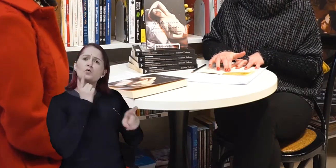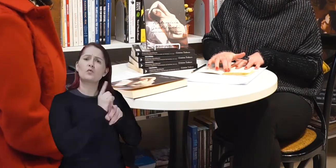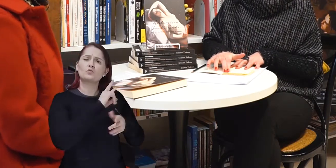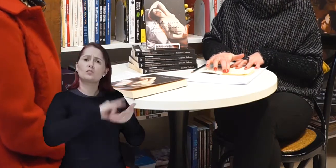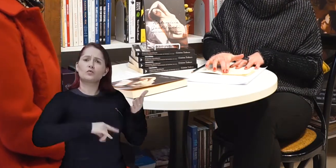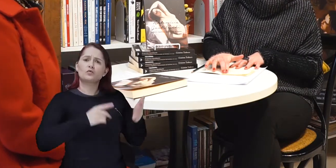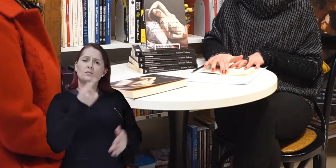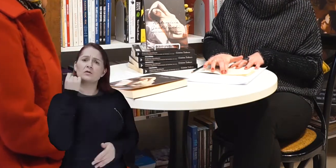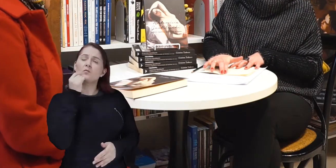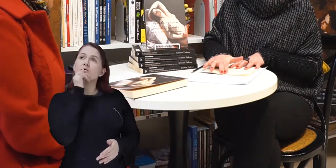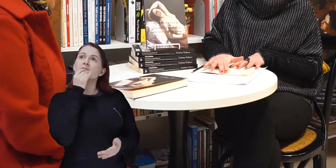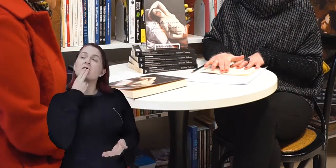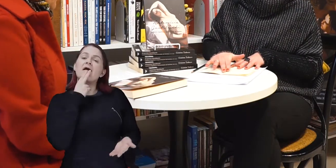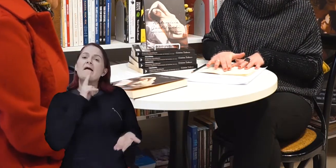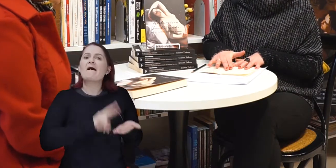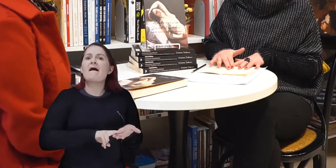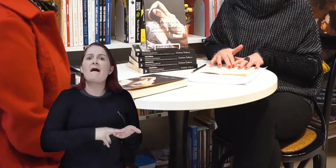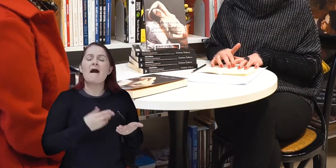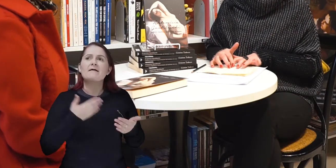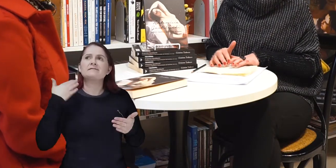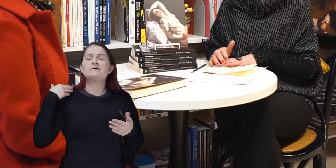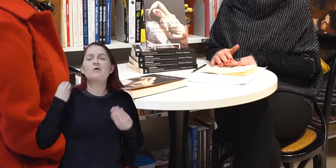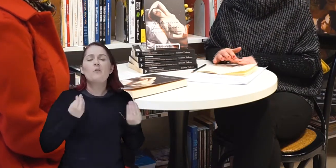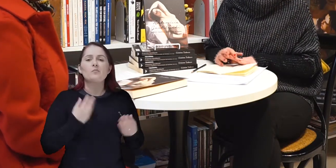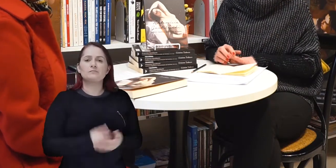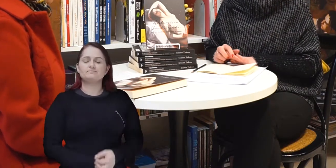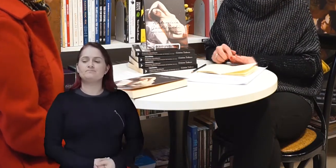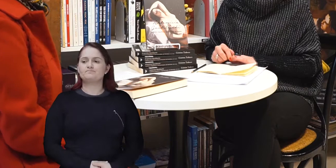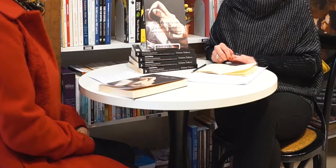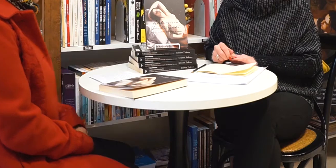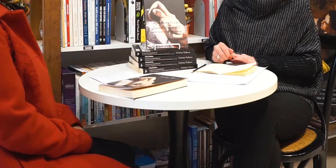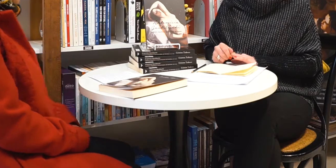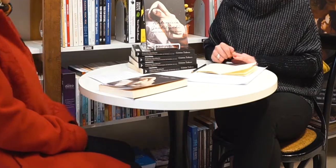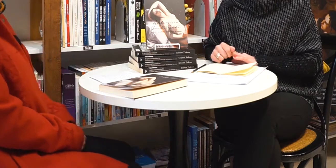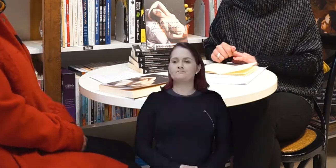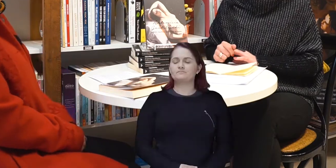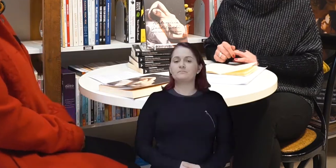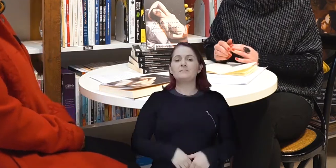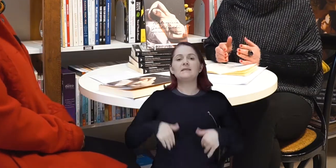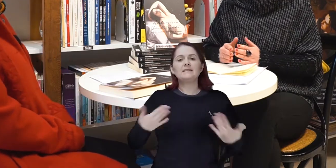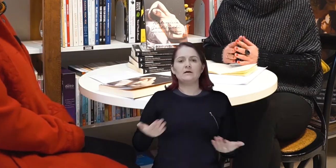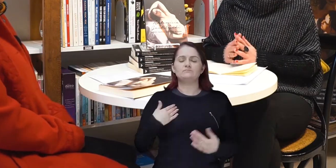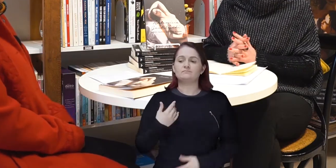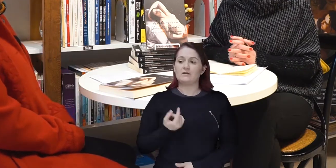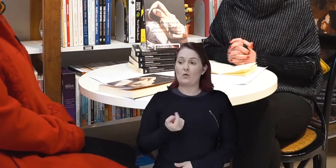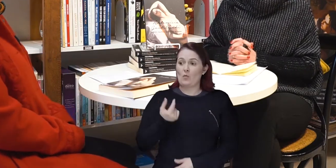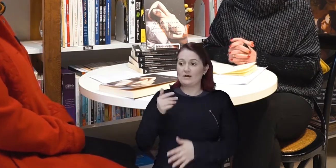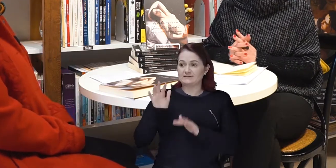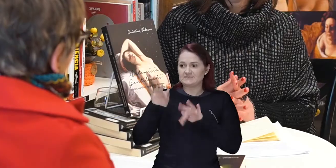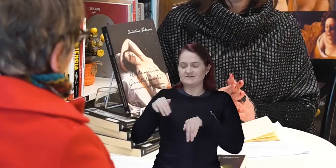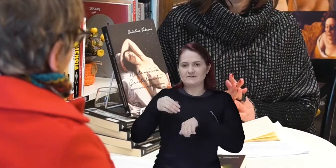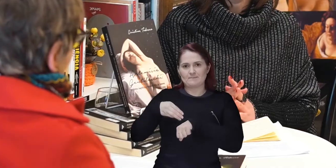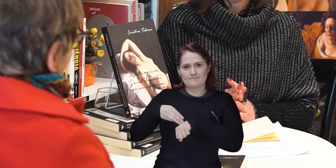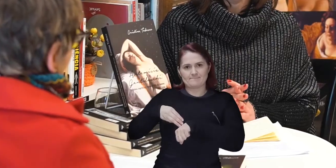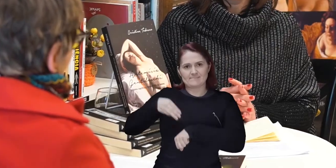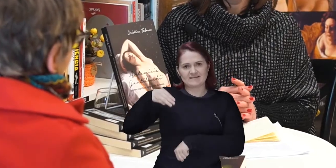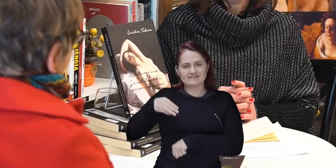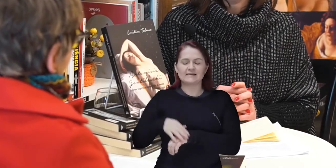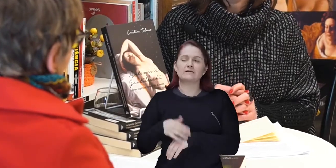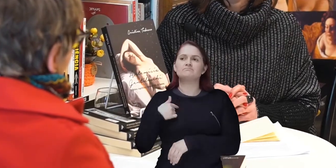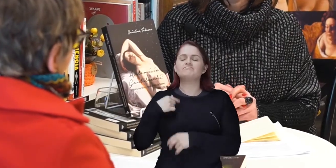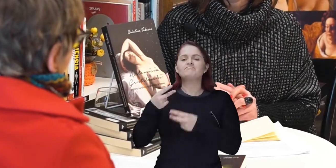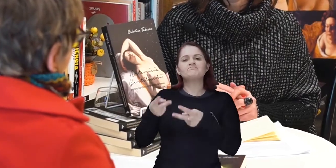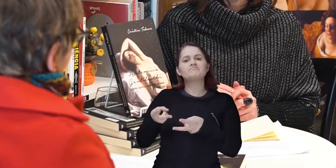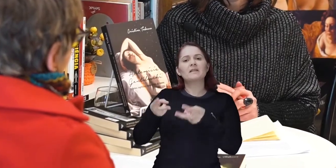documentos antigos, Cris, como as correspondências de Artemisia? Então, quando eu já estava finalizando o